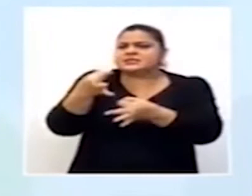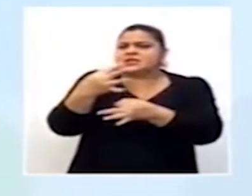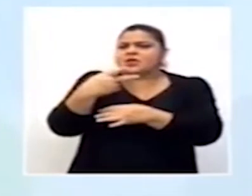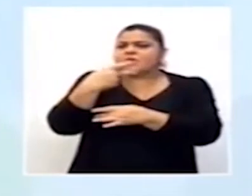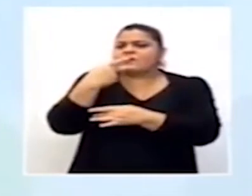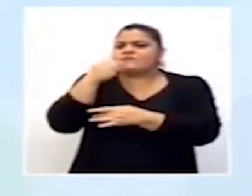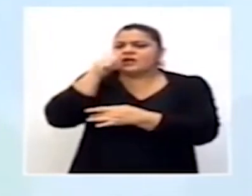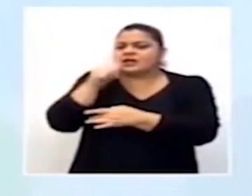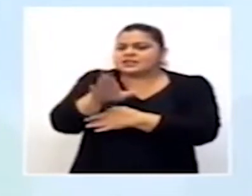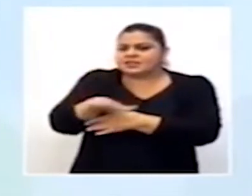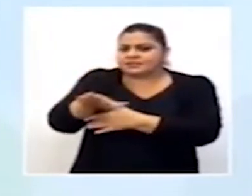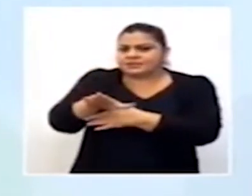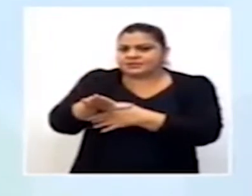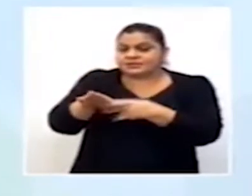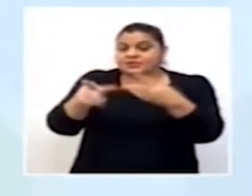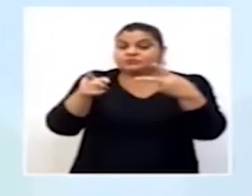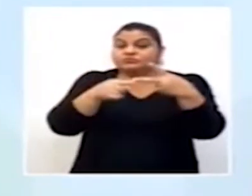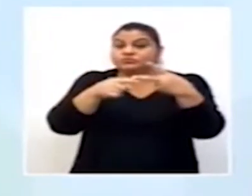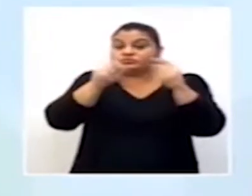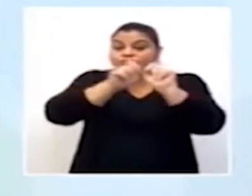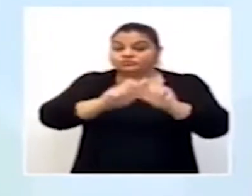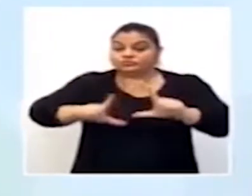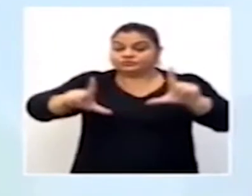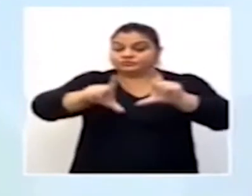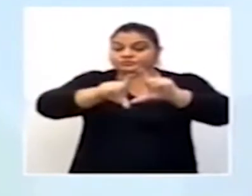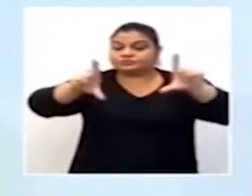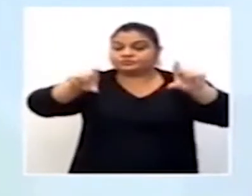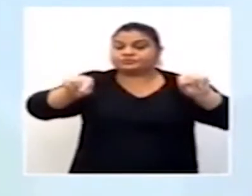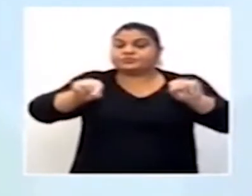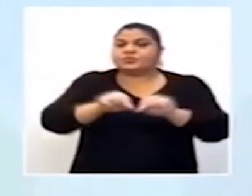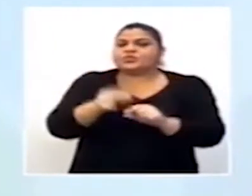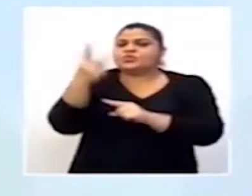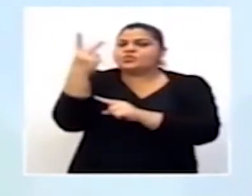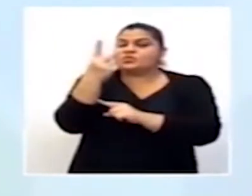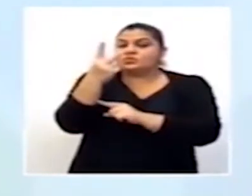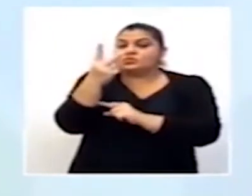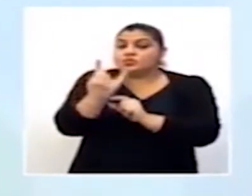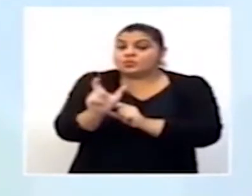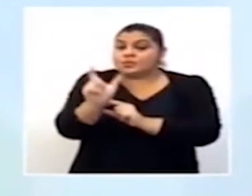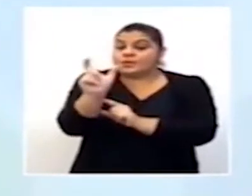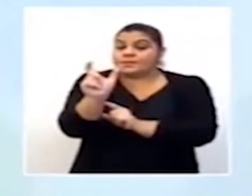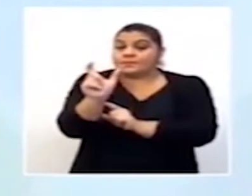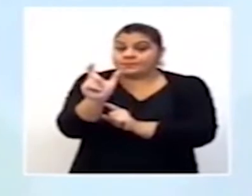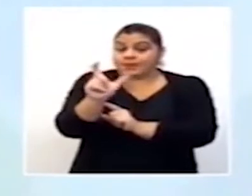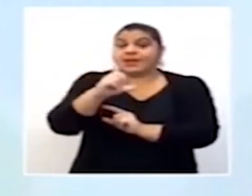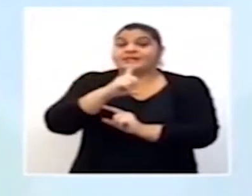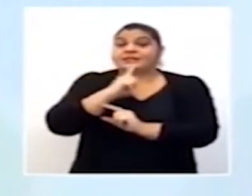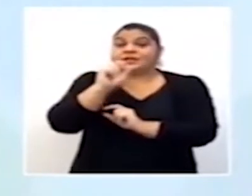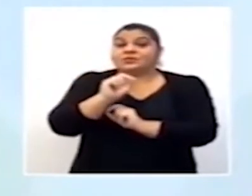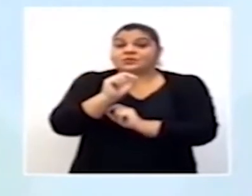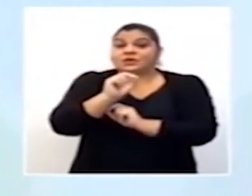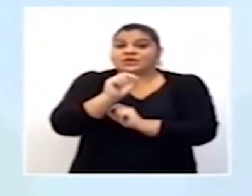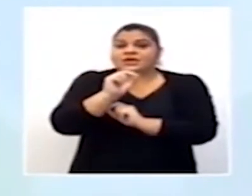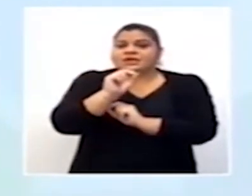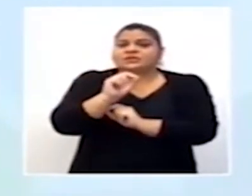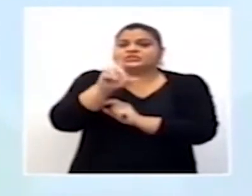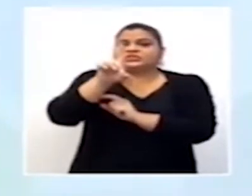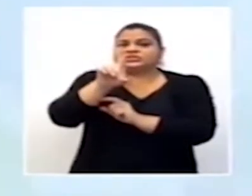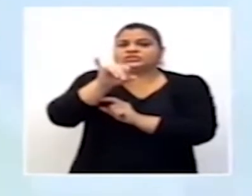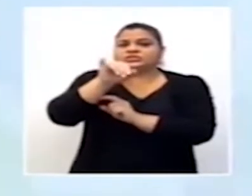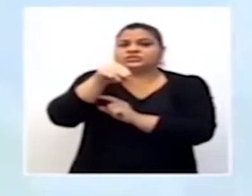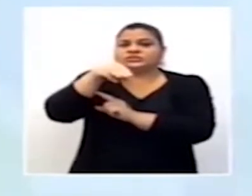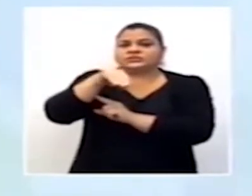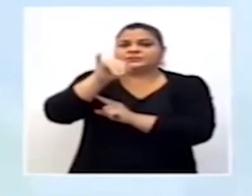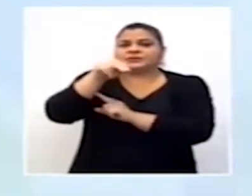fala da garota no segundo quadrinho em duas palavras ocorrem no diminutivo quais